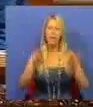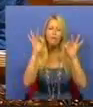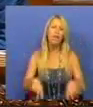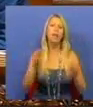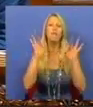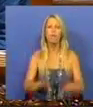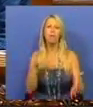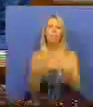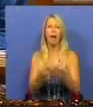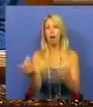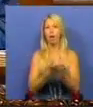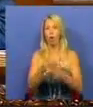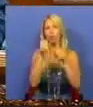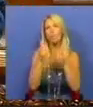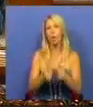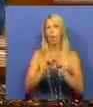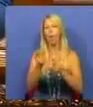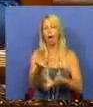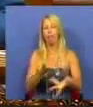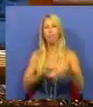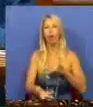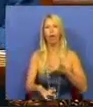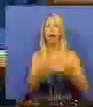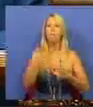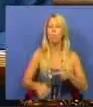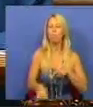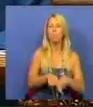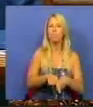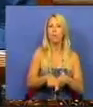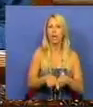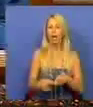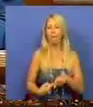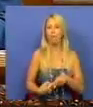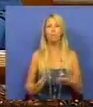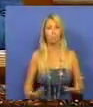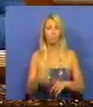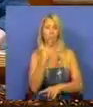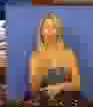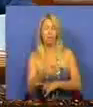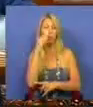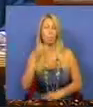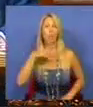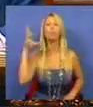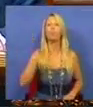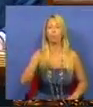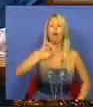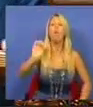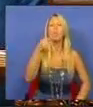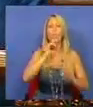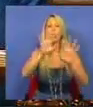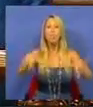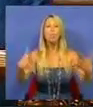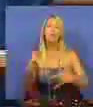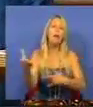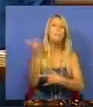favores políticos. Diz o relatório, diz o Partido Socialista, que o Banco de Portugal podia ter sido mais incisivo